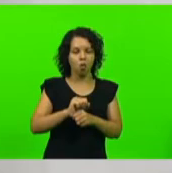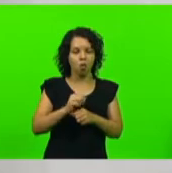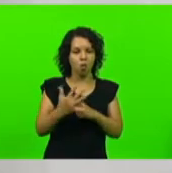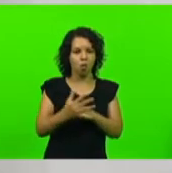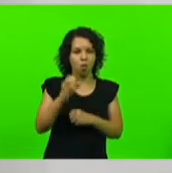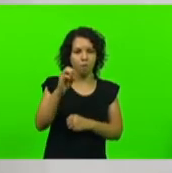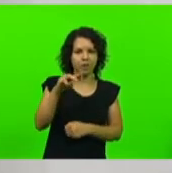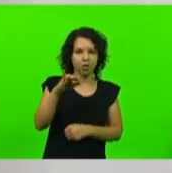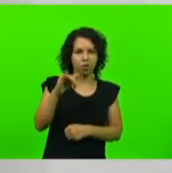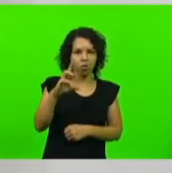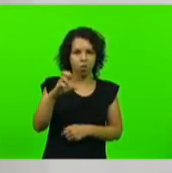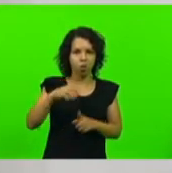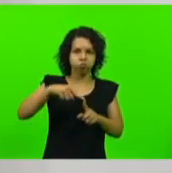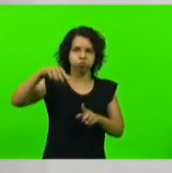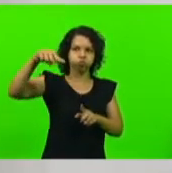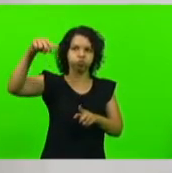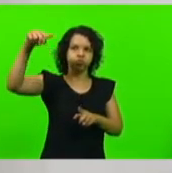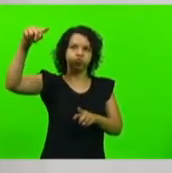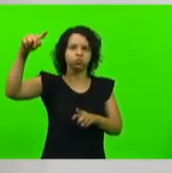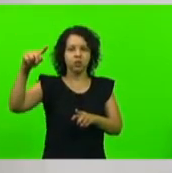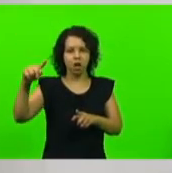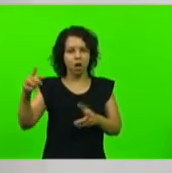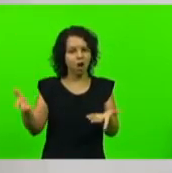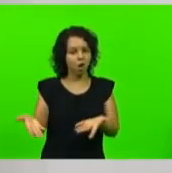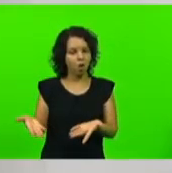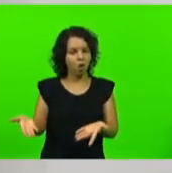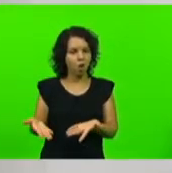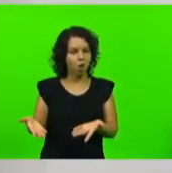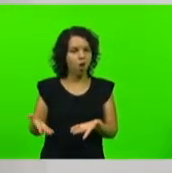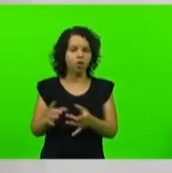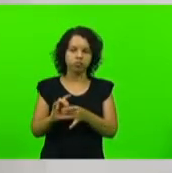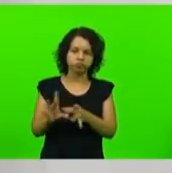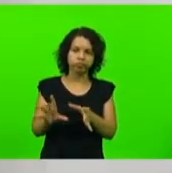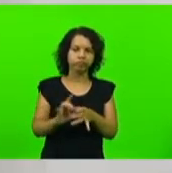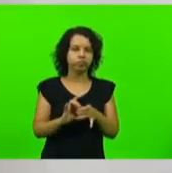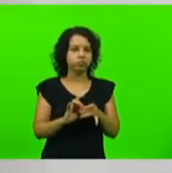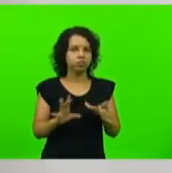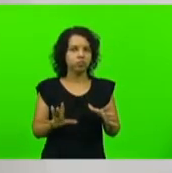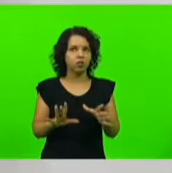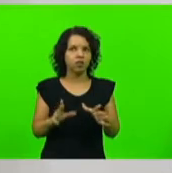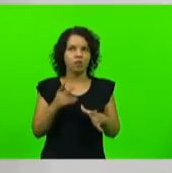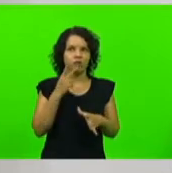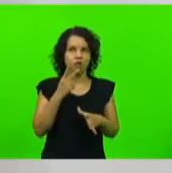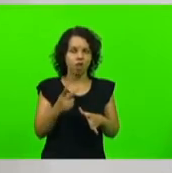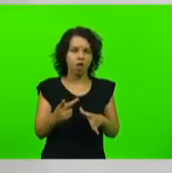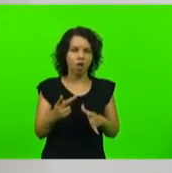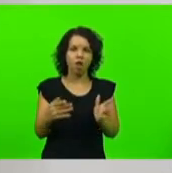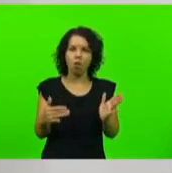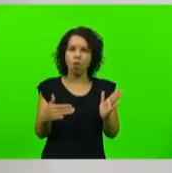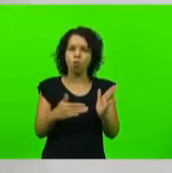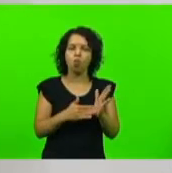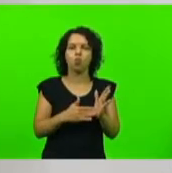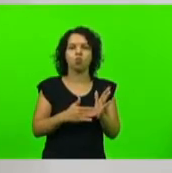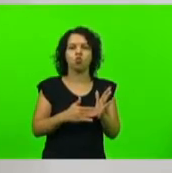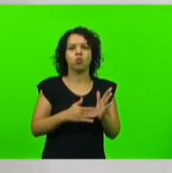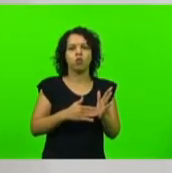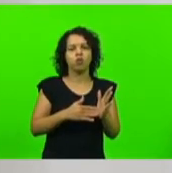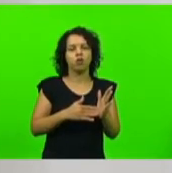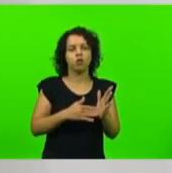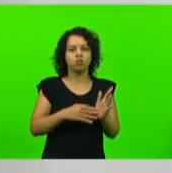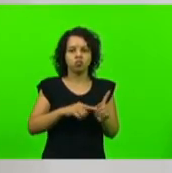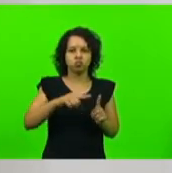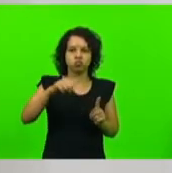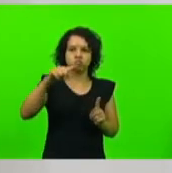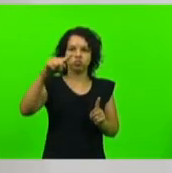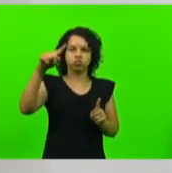tudo, porque se diz que foi a última grande contaminação, e a gente está vendo isso